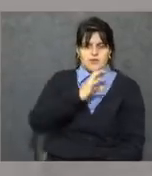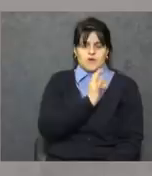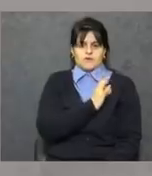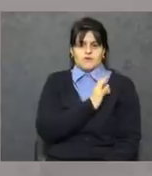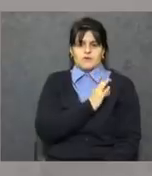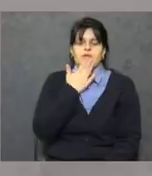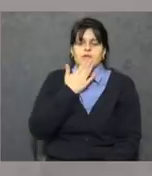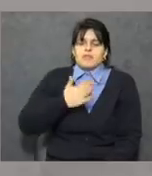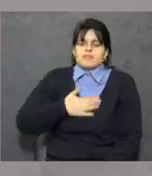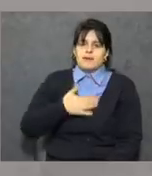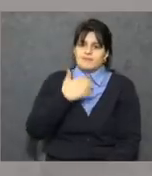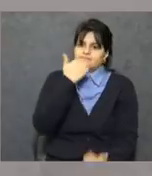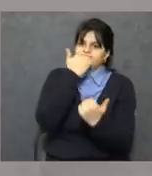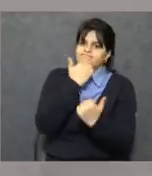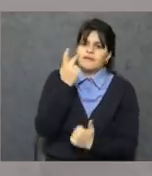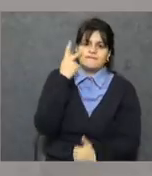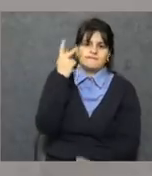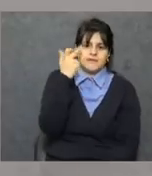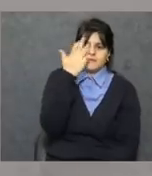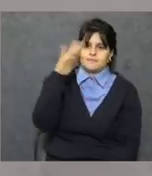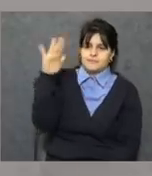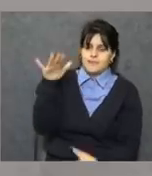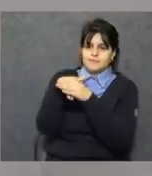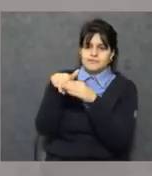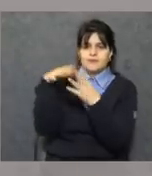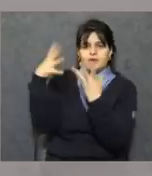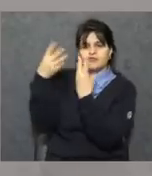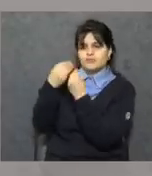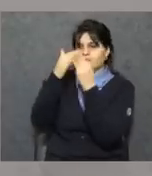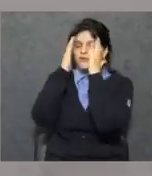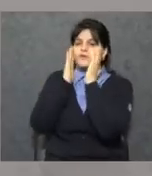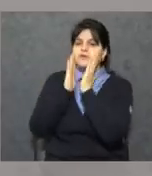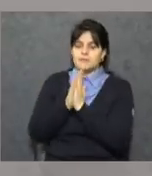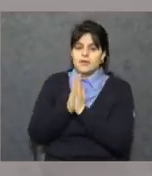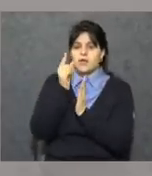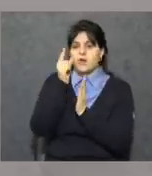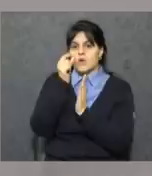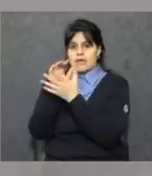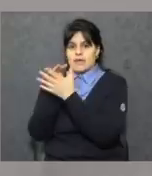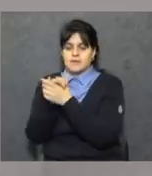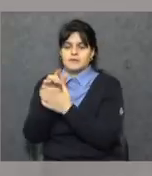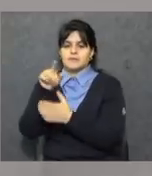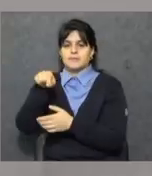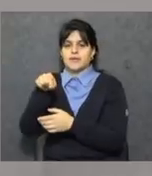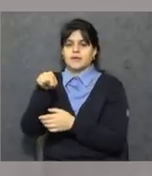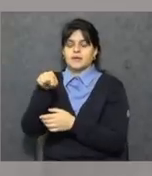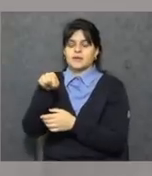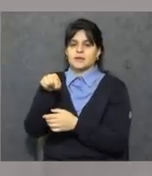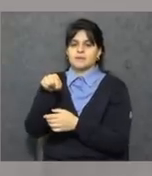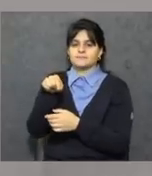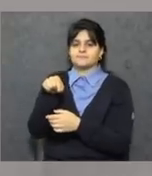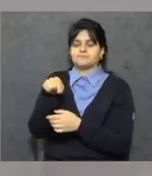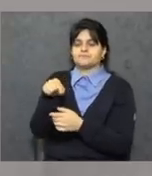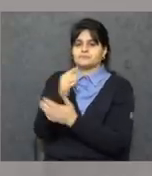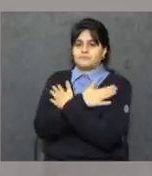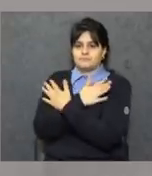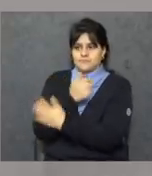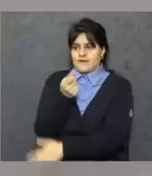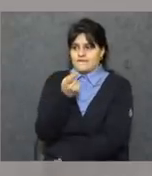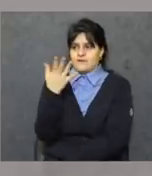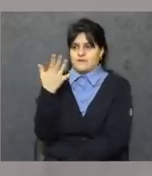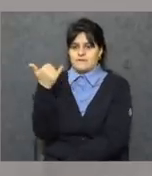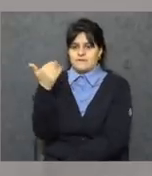na vida eterna com a Virgem Maria, Mãe de Deus, São José, seu esposo, os bem-aventurados apóstolos e todos os